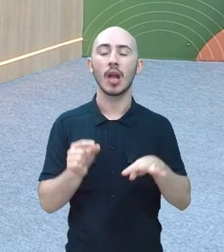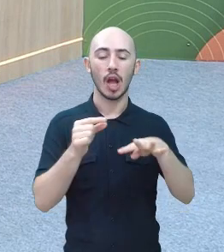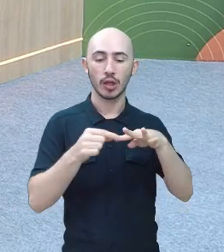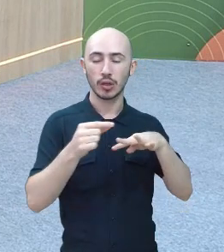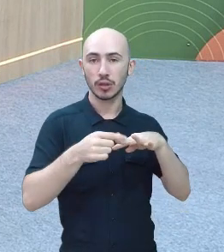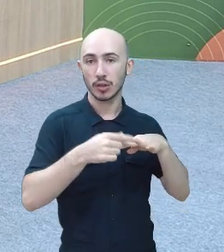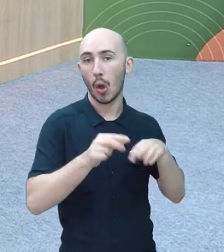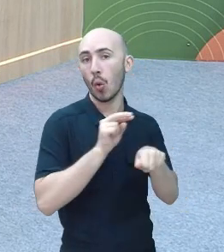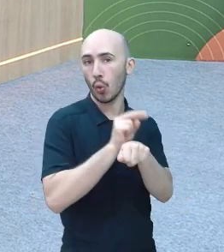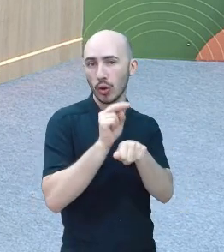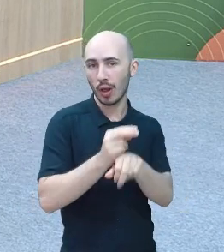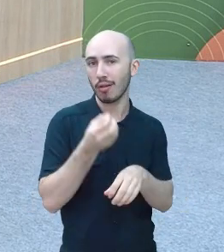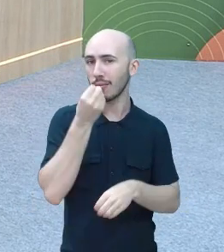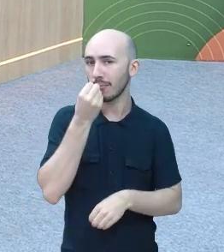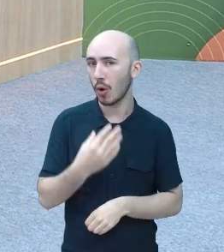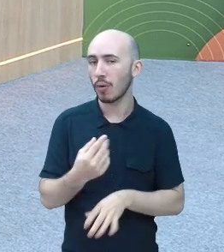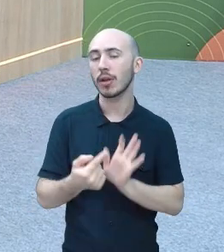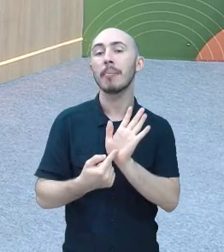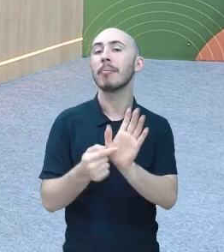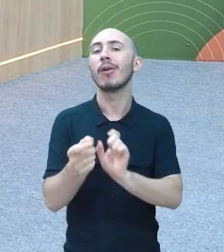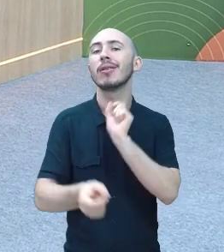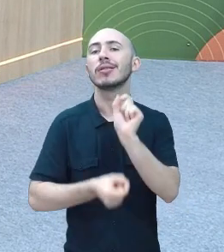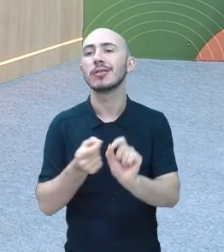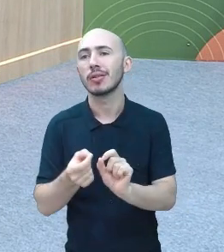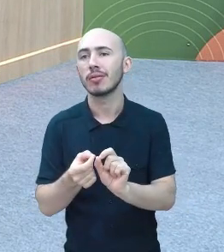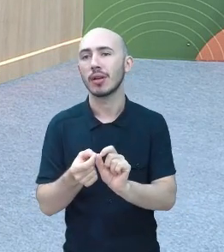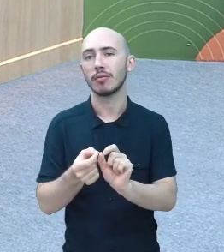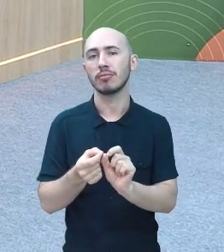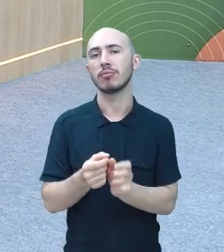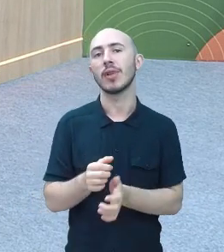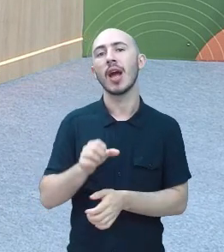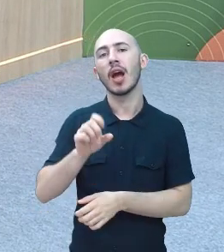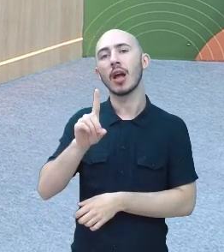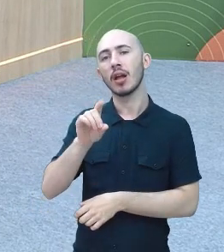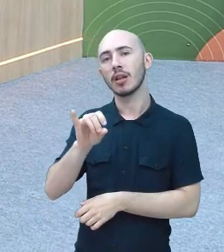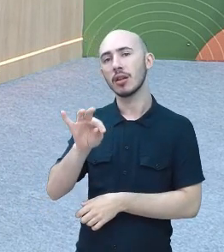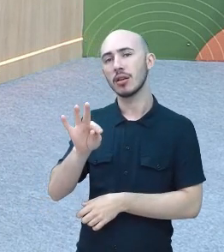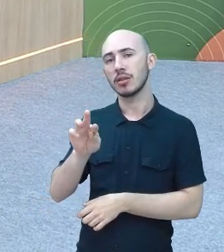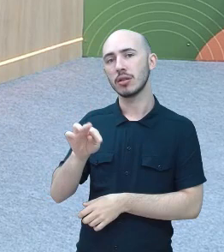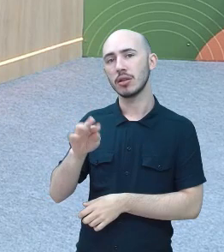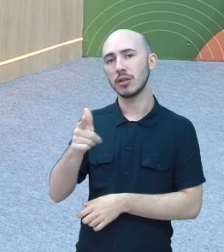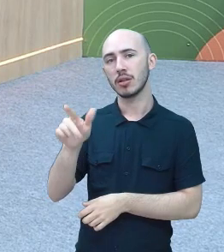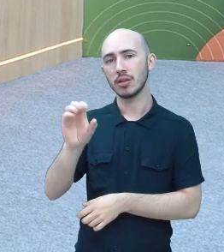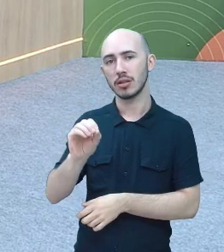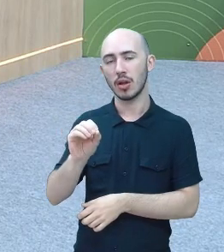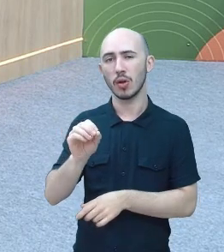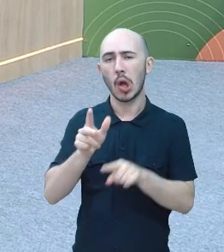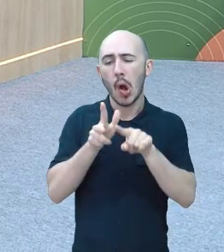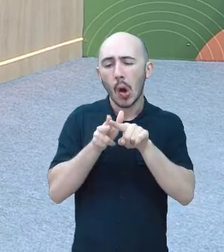ser bem tratadas, pois são um sinal de asseio e distinção. Não devem ser cortadas muito